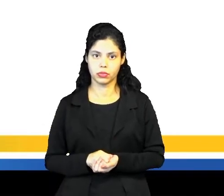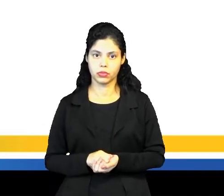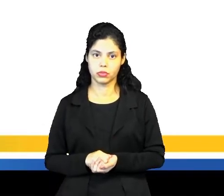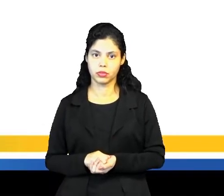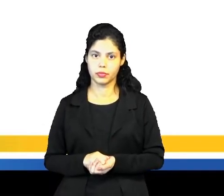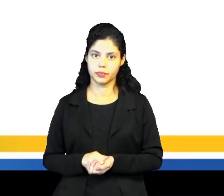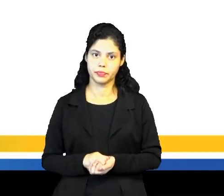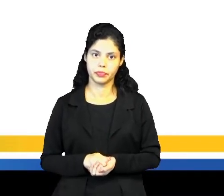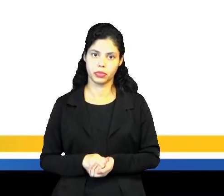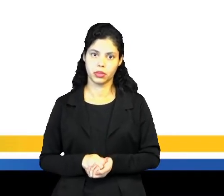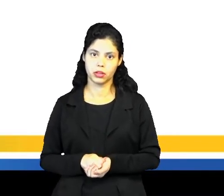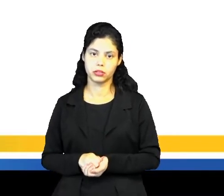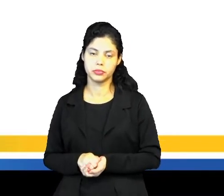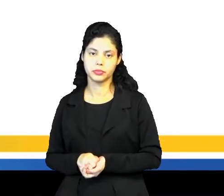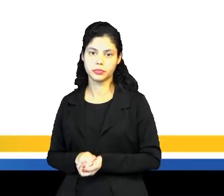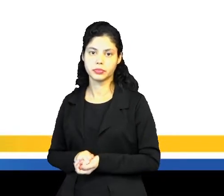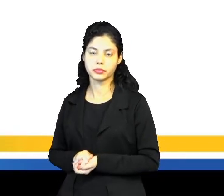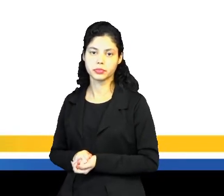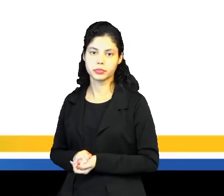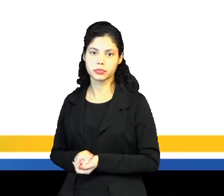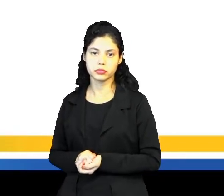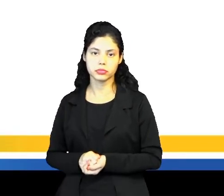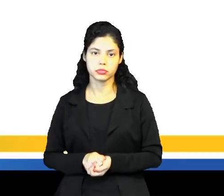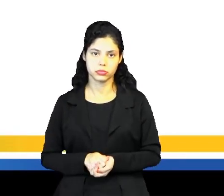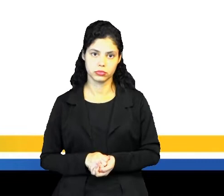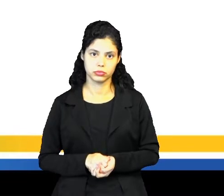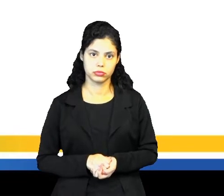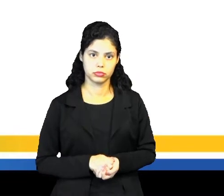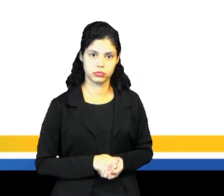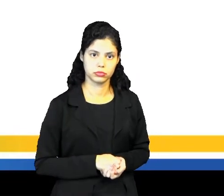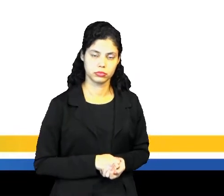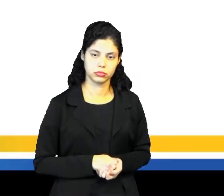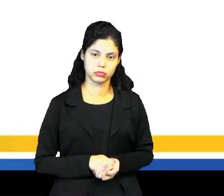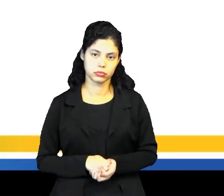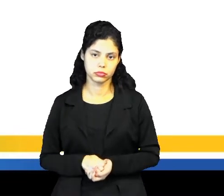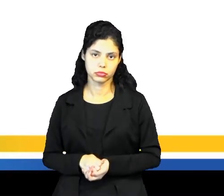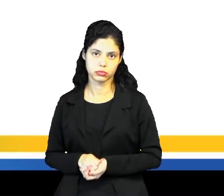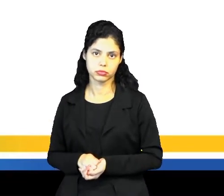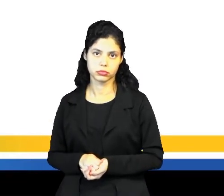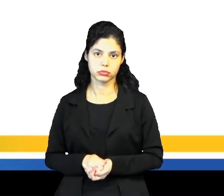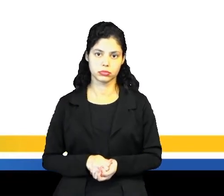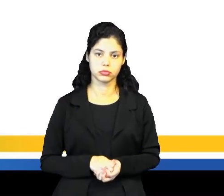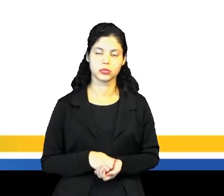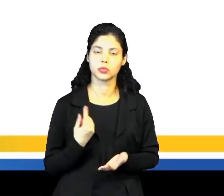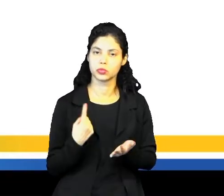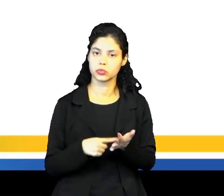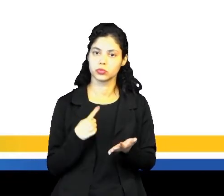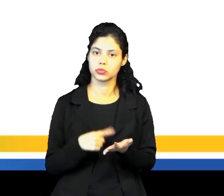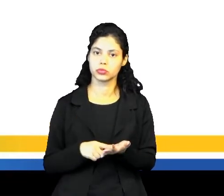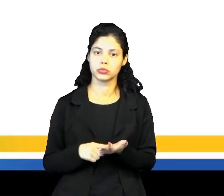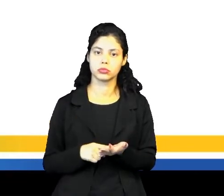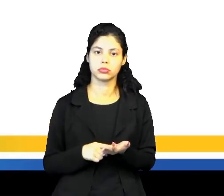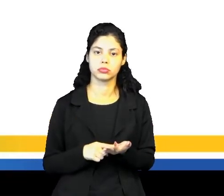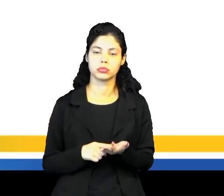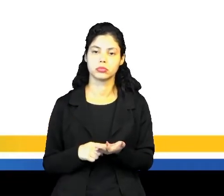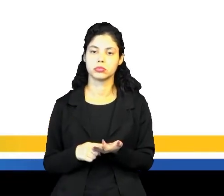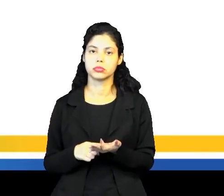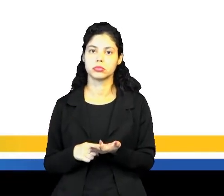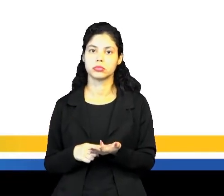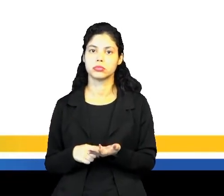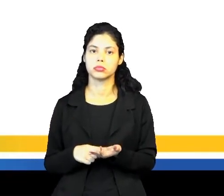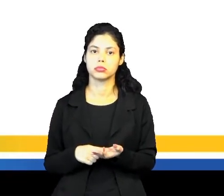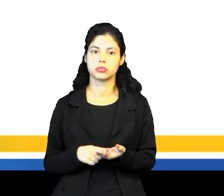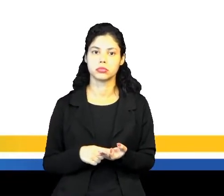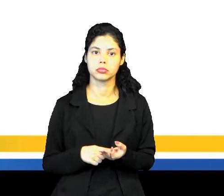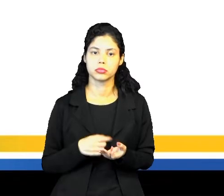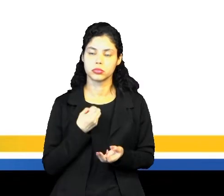bens, né? E uma pessoa arrependida sem objetos, né? Então ele se considera aí que ele é